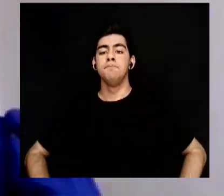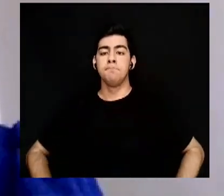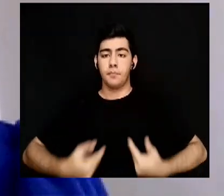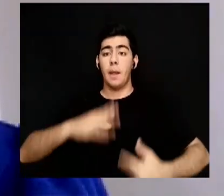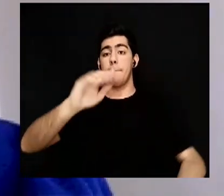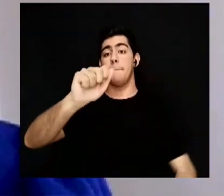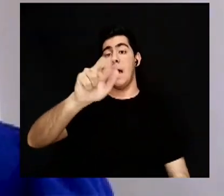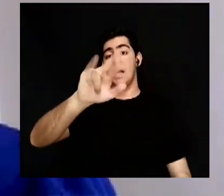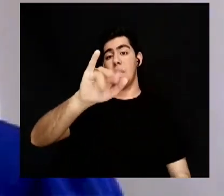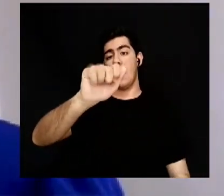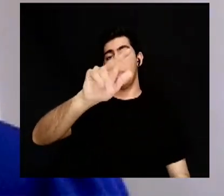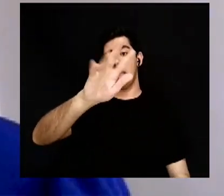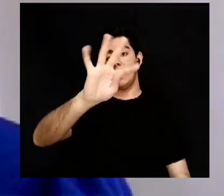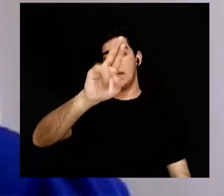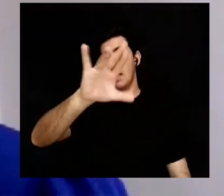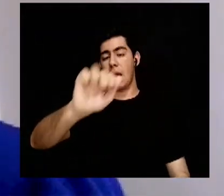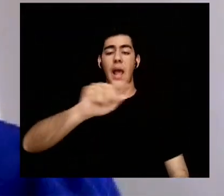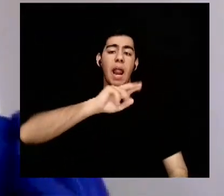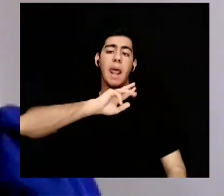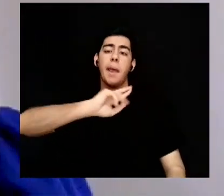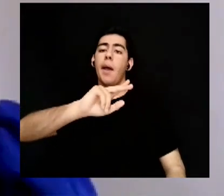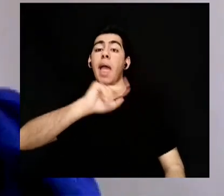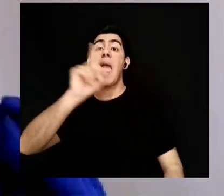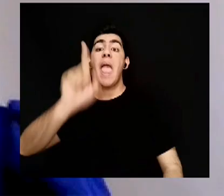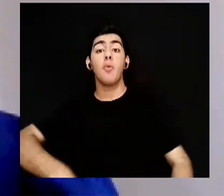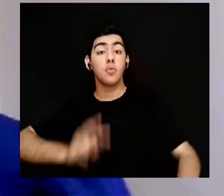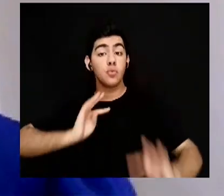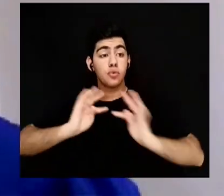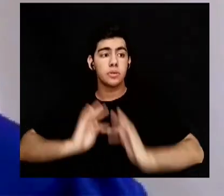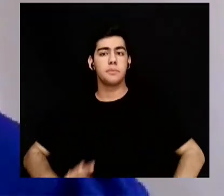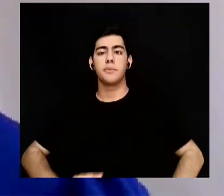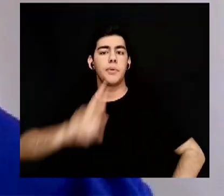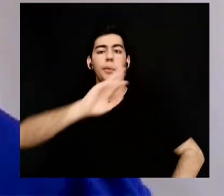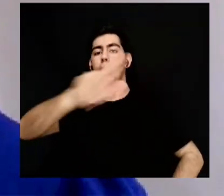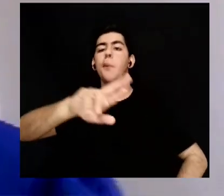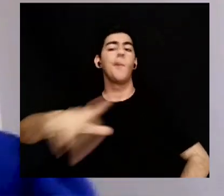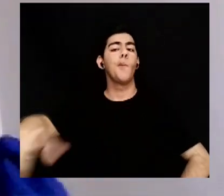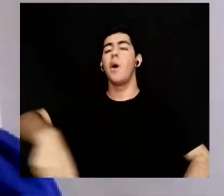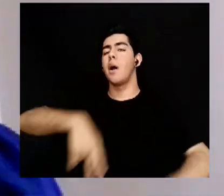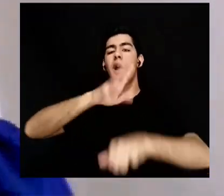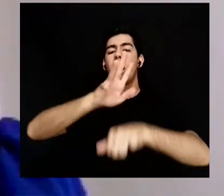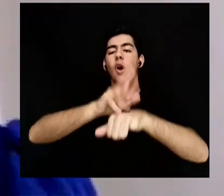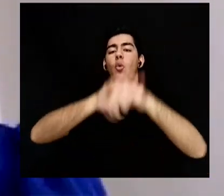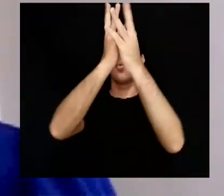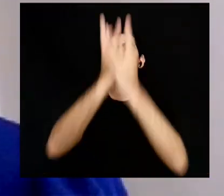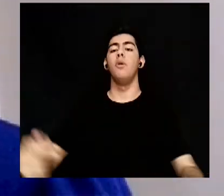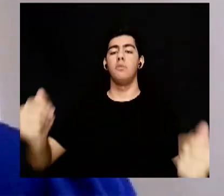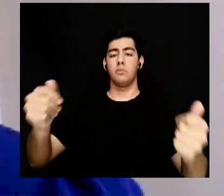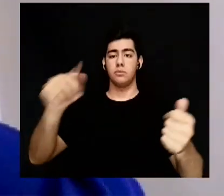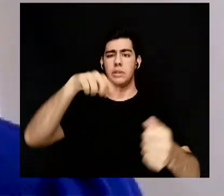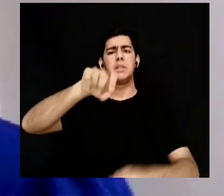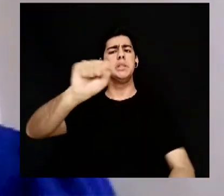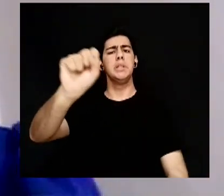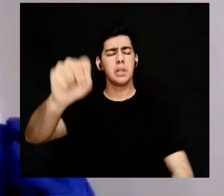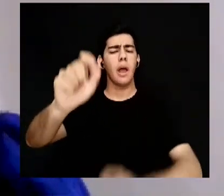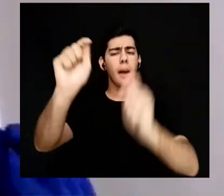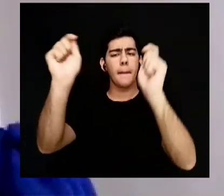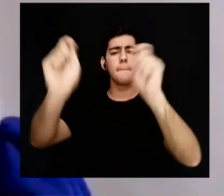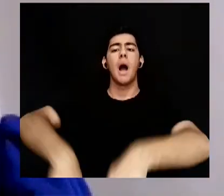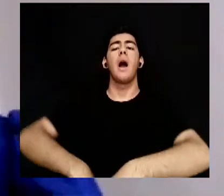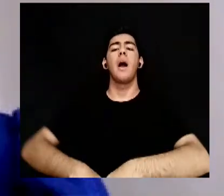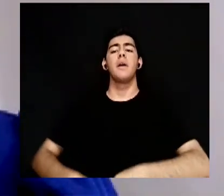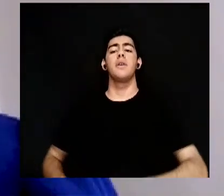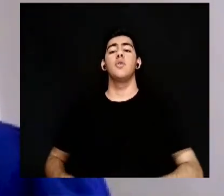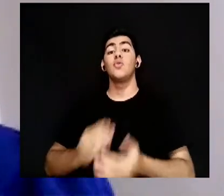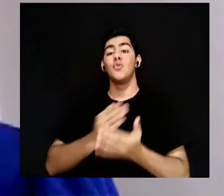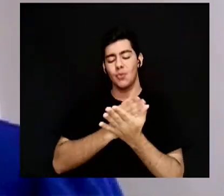é cura, é um tratamento como o outro. Você pode, assim, fazer cirurgia, vai emagrecer no início, mas depois, se